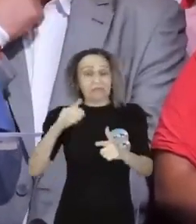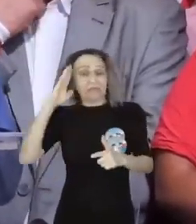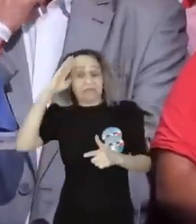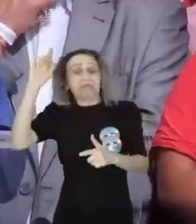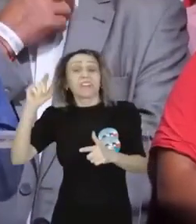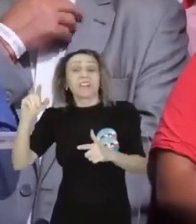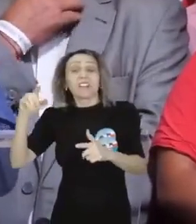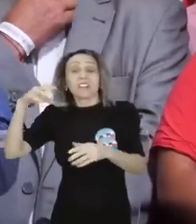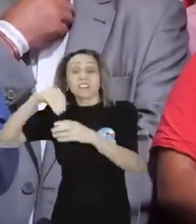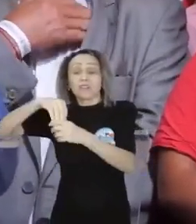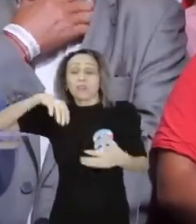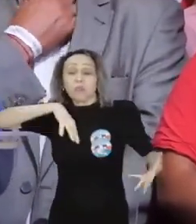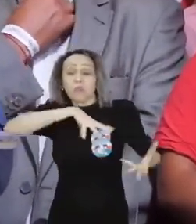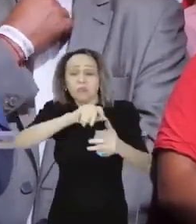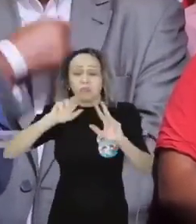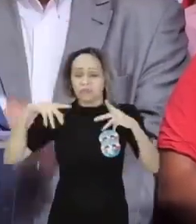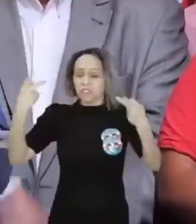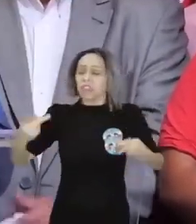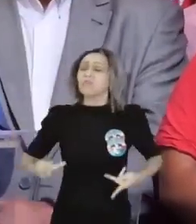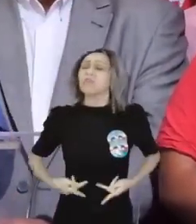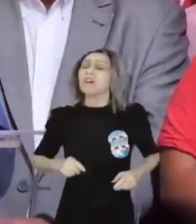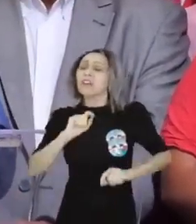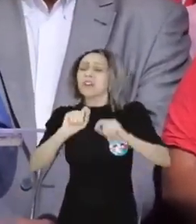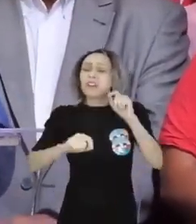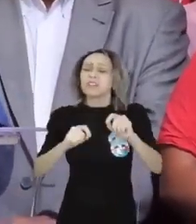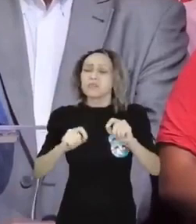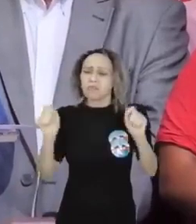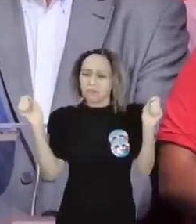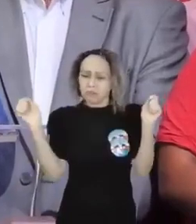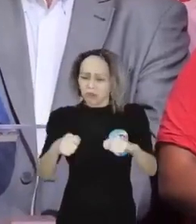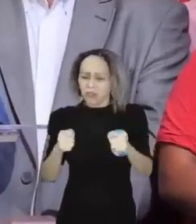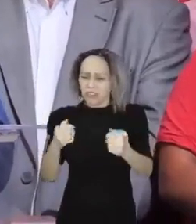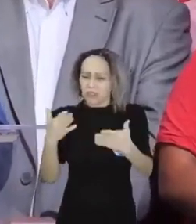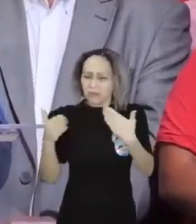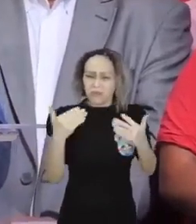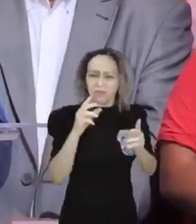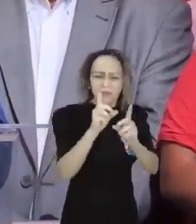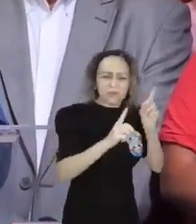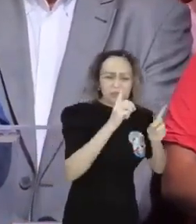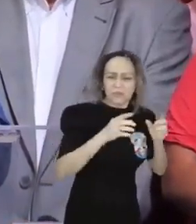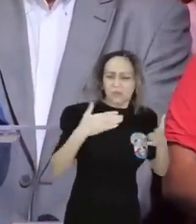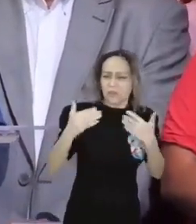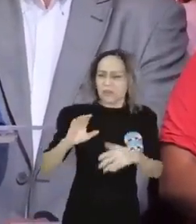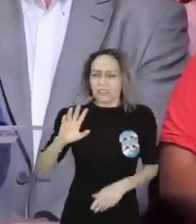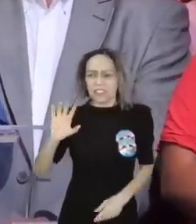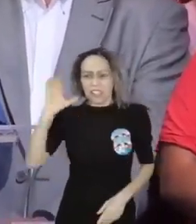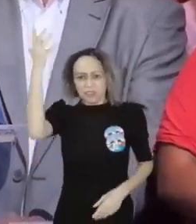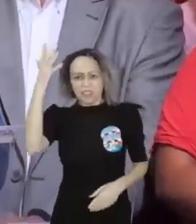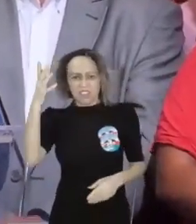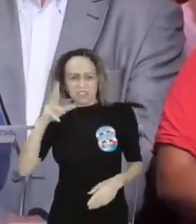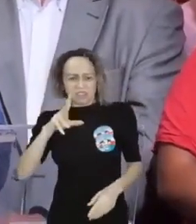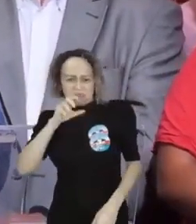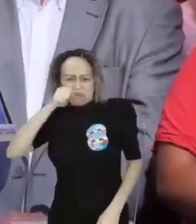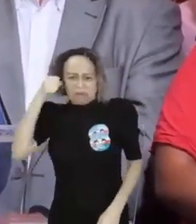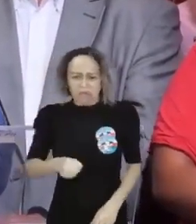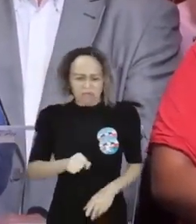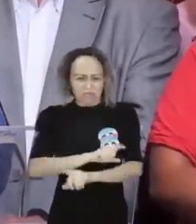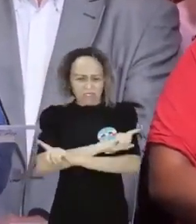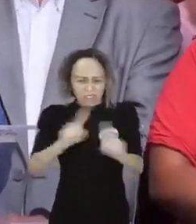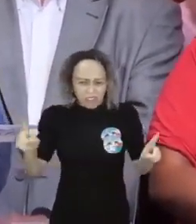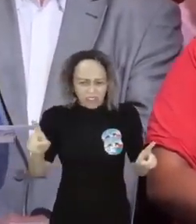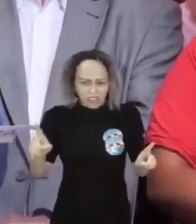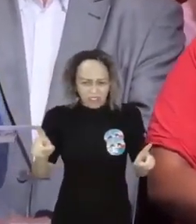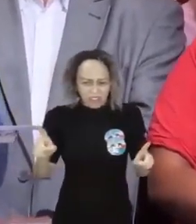ser humano, possam ser resolvidos com diálogo e não com força bruta. Que ninguém duvide da força